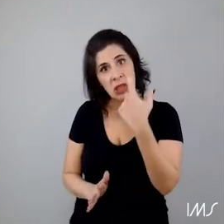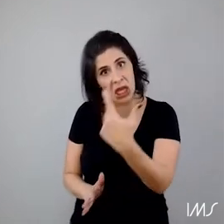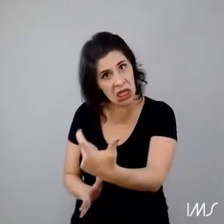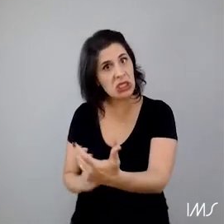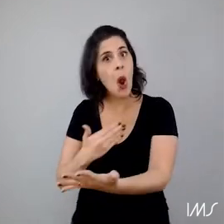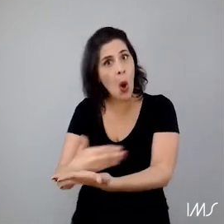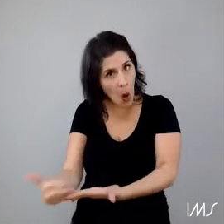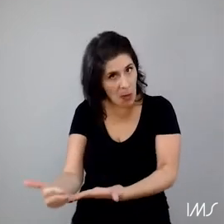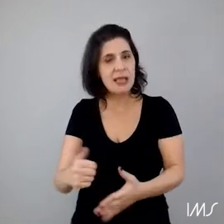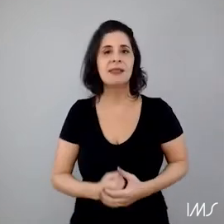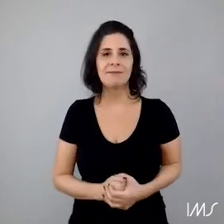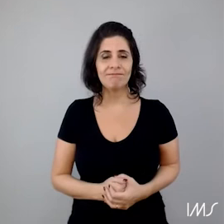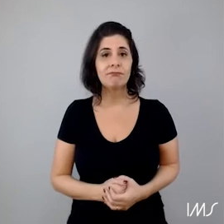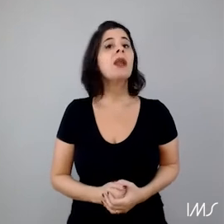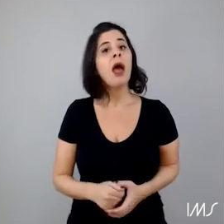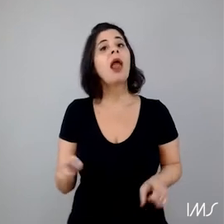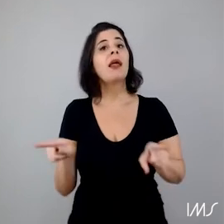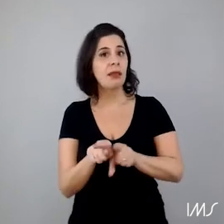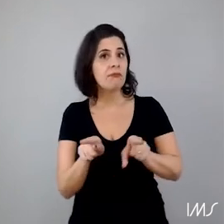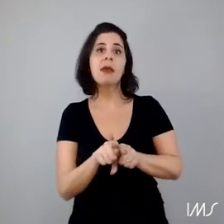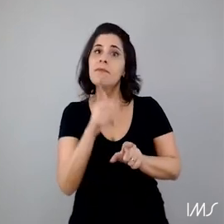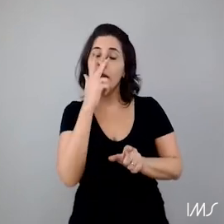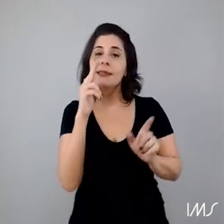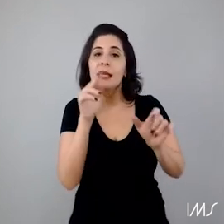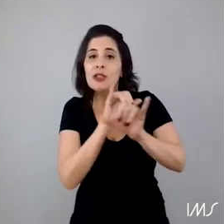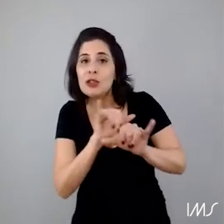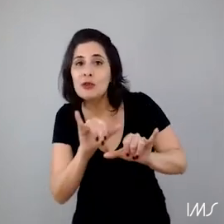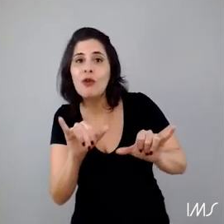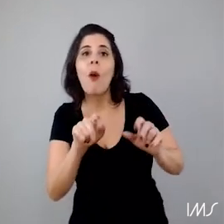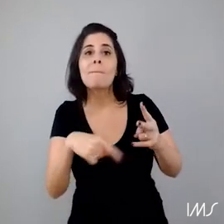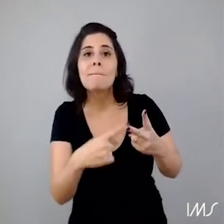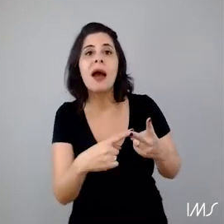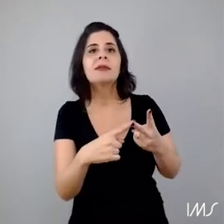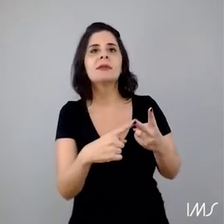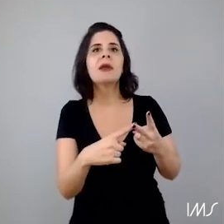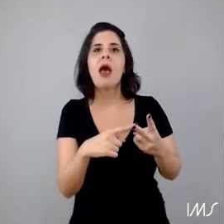também não deixou de fazer. E elas são inéditas,